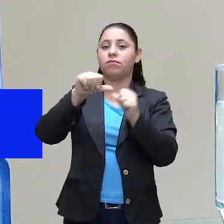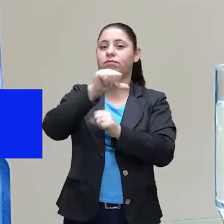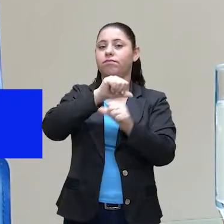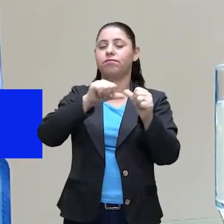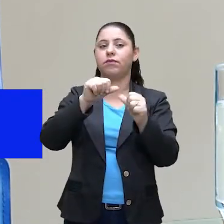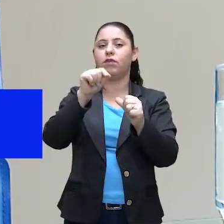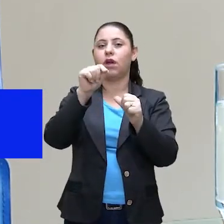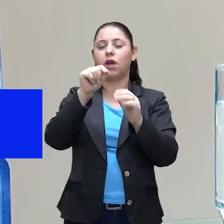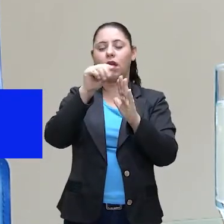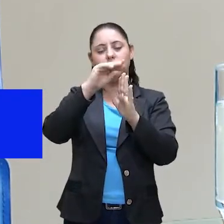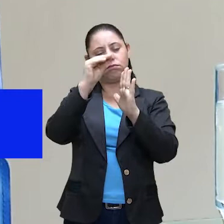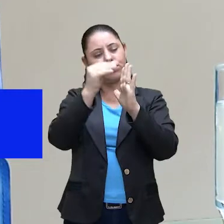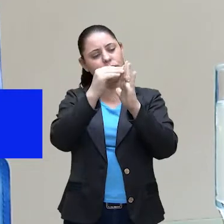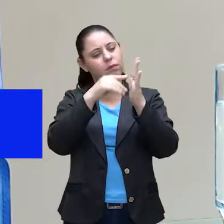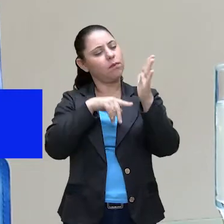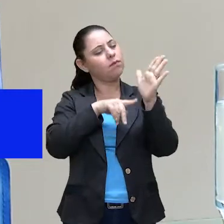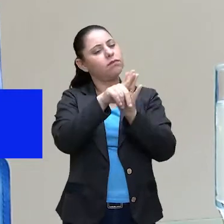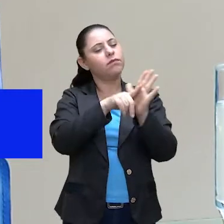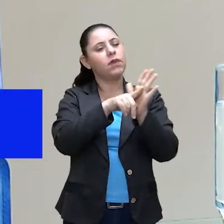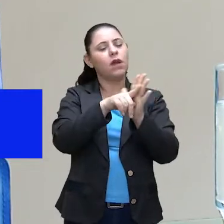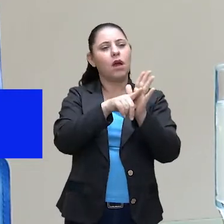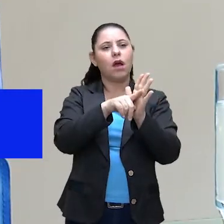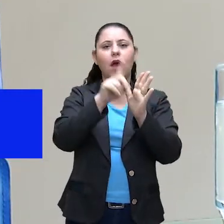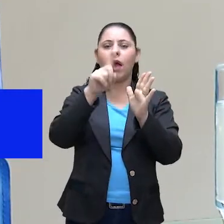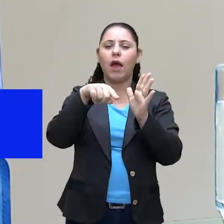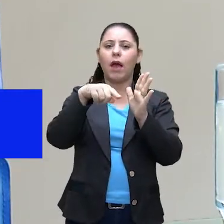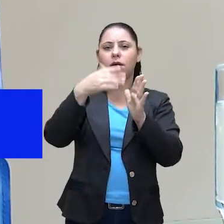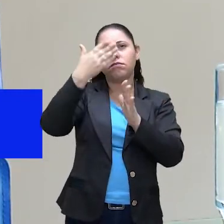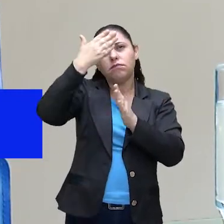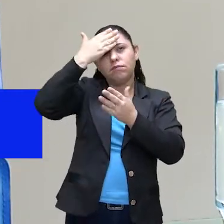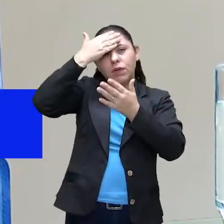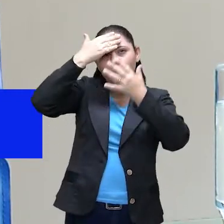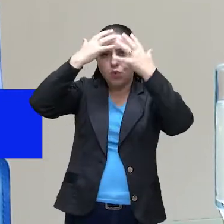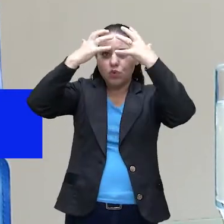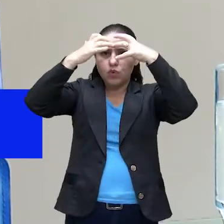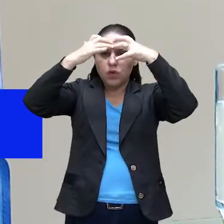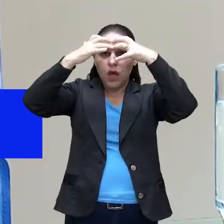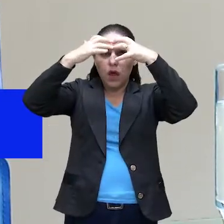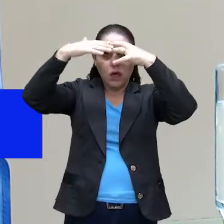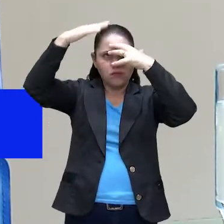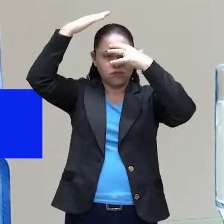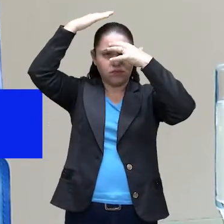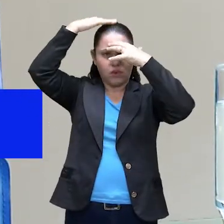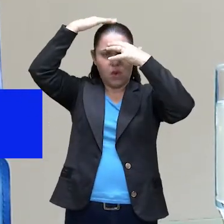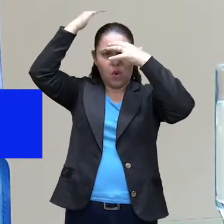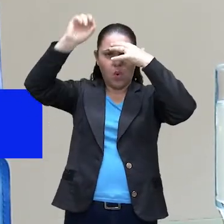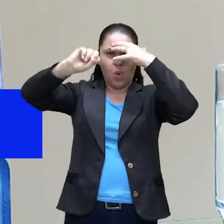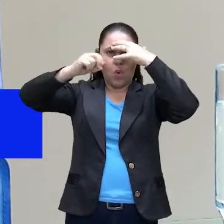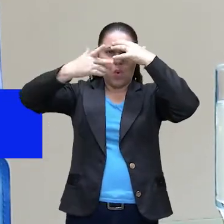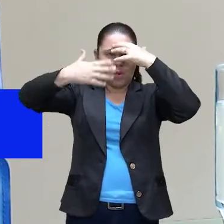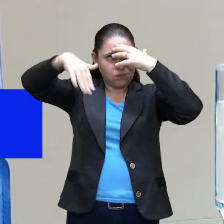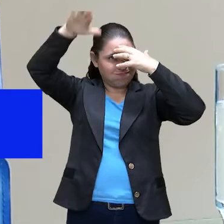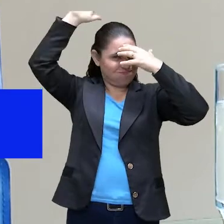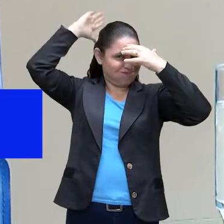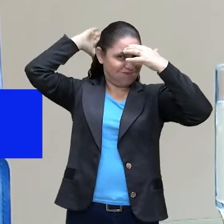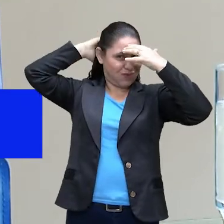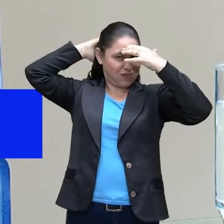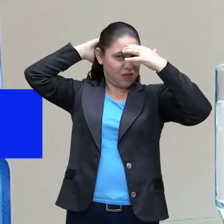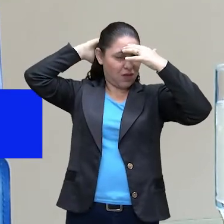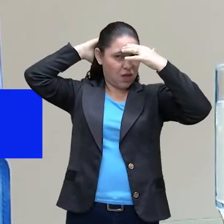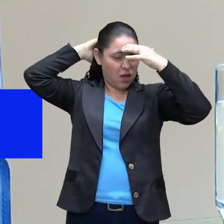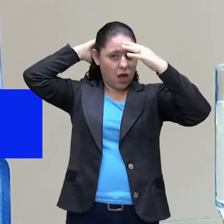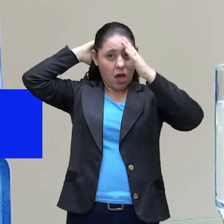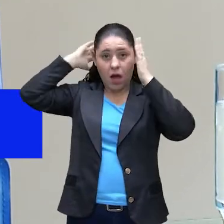vamos tabular se a lesão é uma região mais frontal, se a lesão é uma região medial ou posterior do cérebro